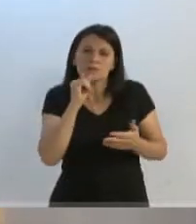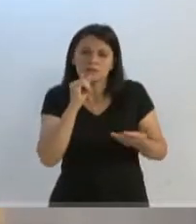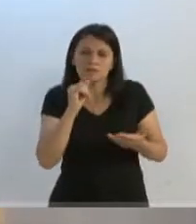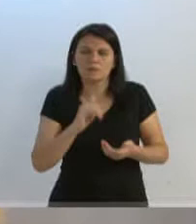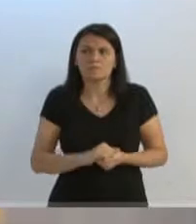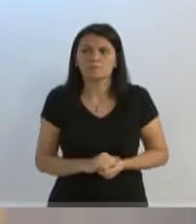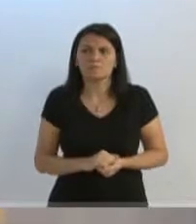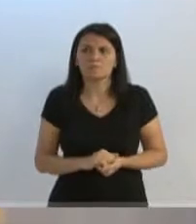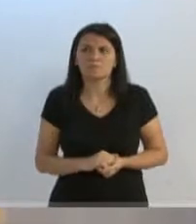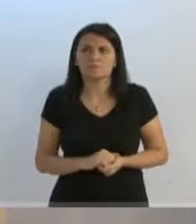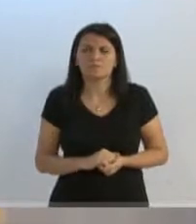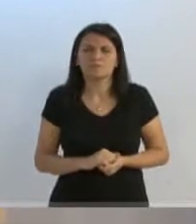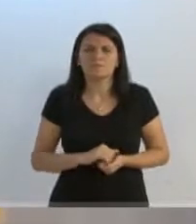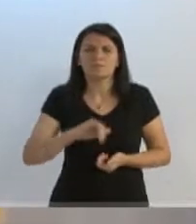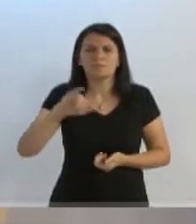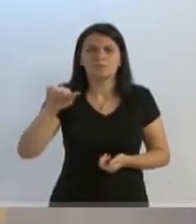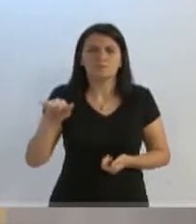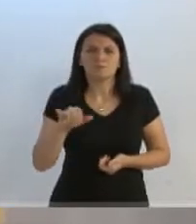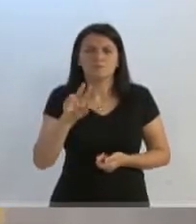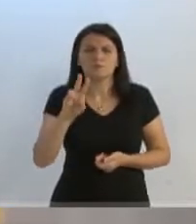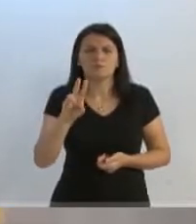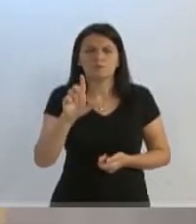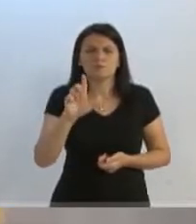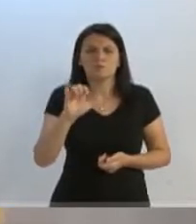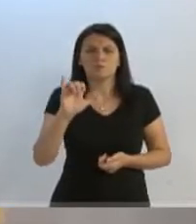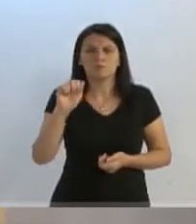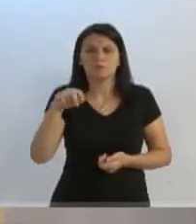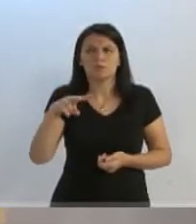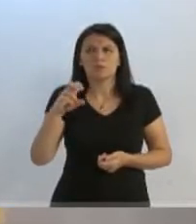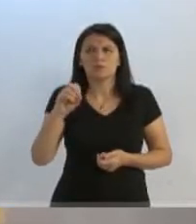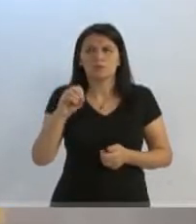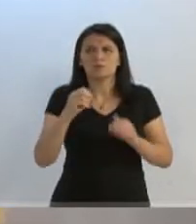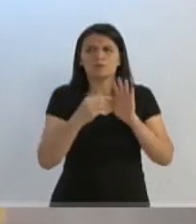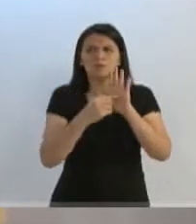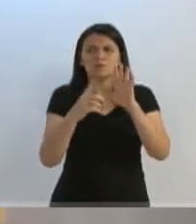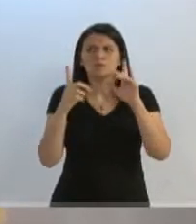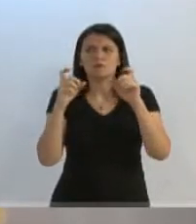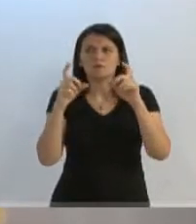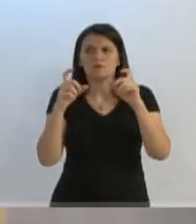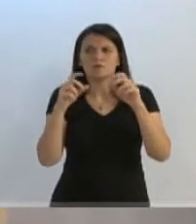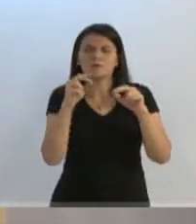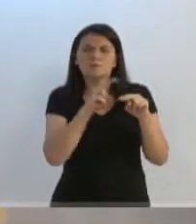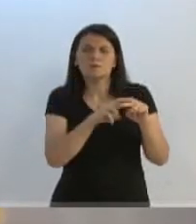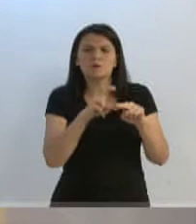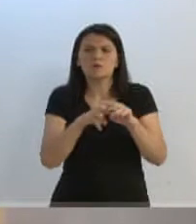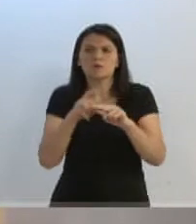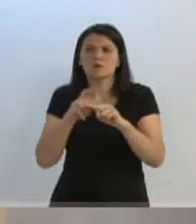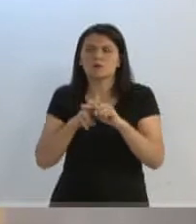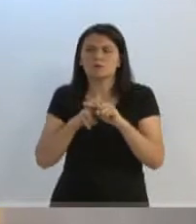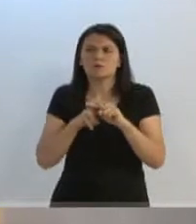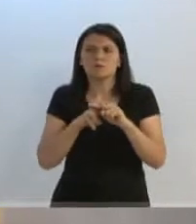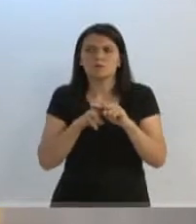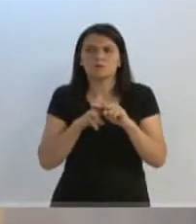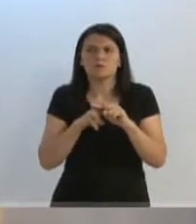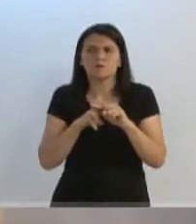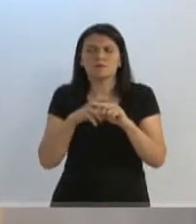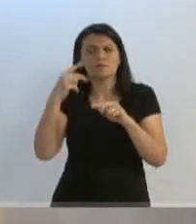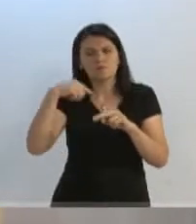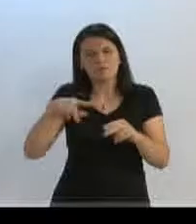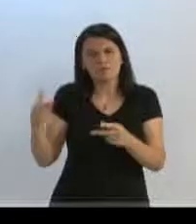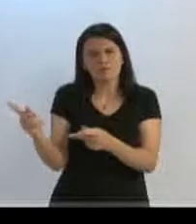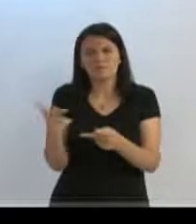é o senhor juliano da natura as refeições mostra uma foto aliyari de umas cadeiras nós fizemos uma visita